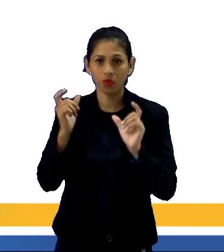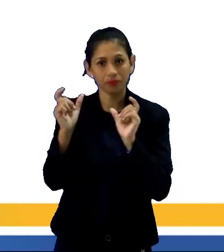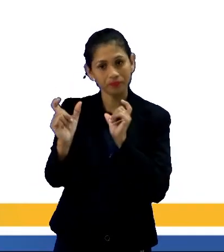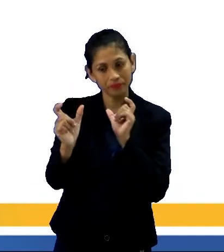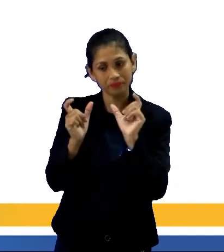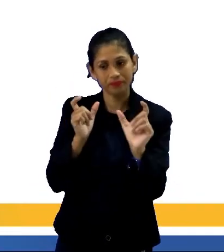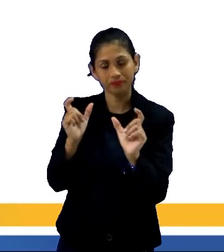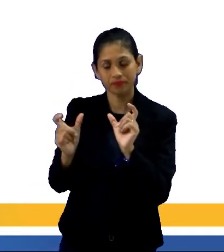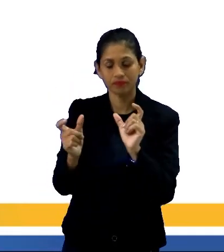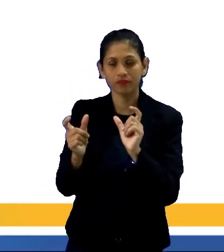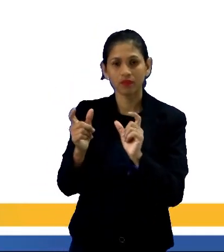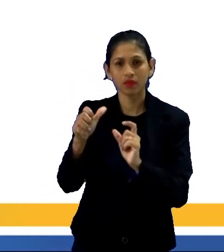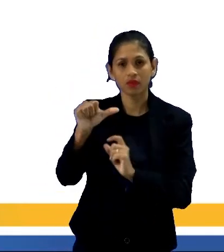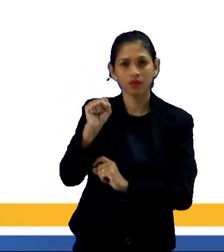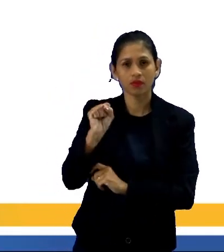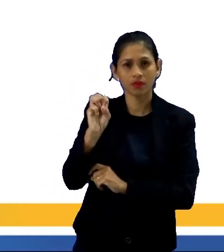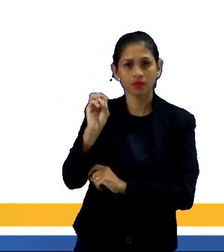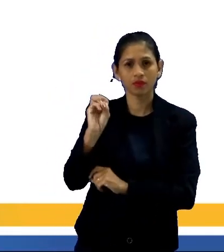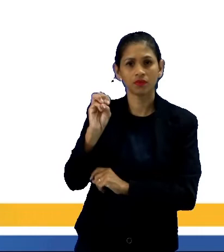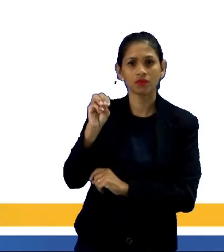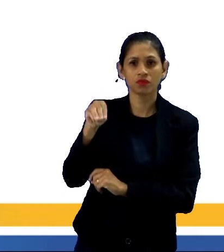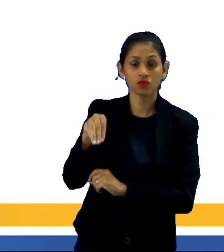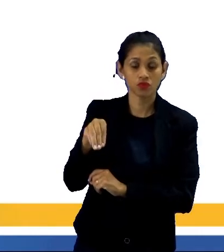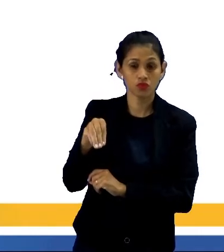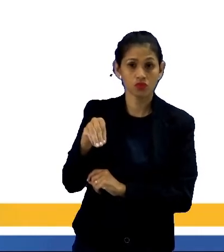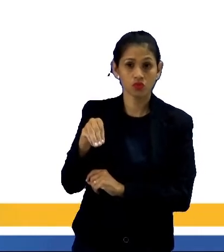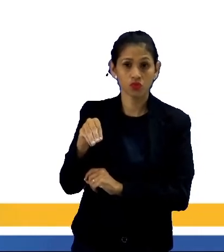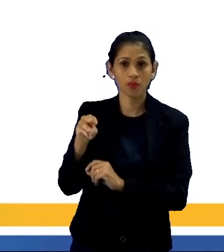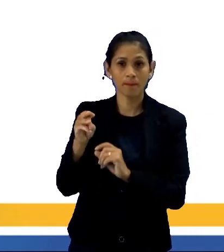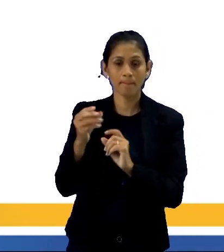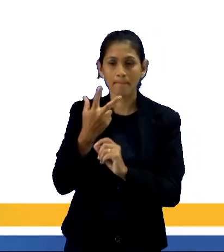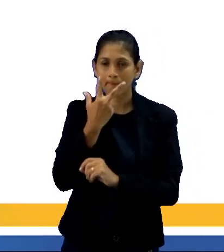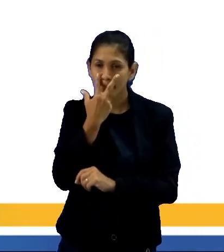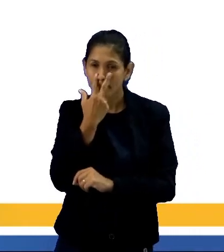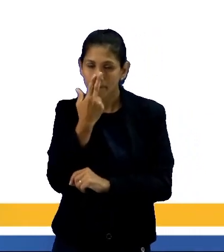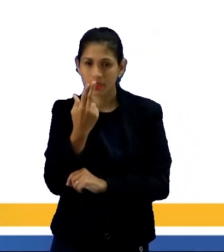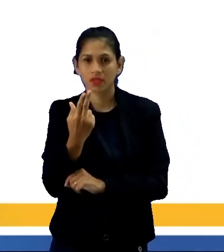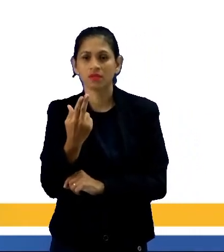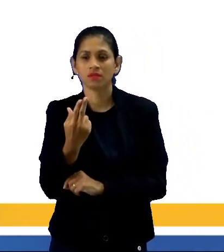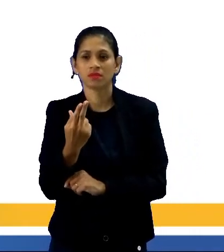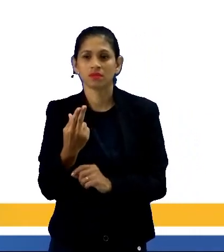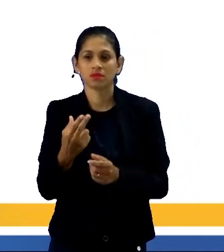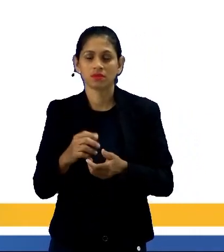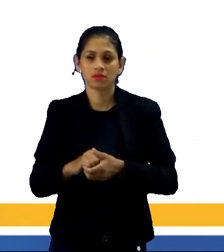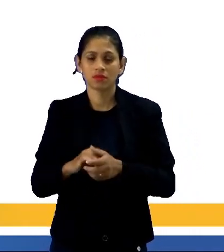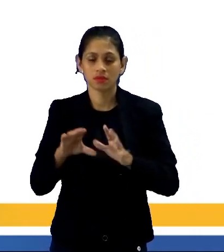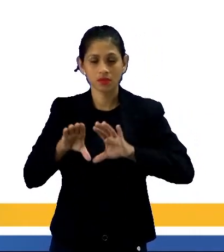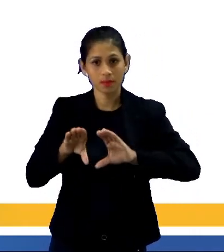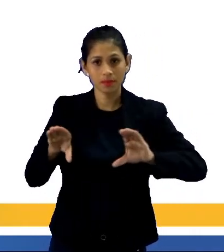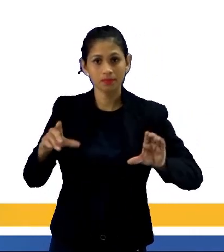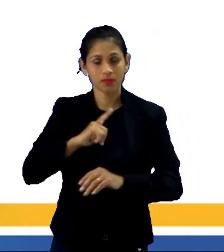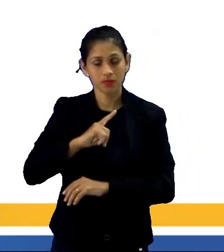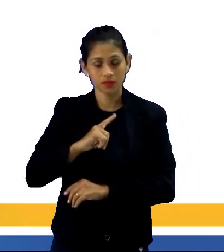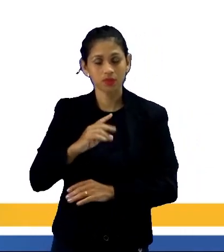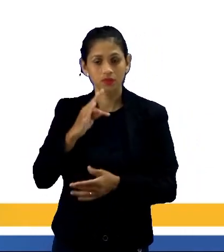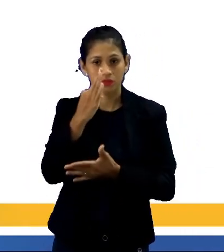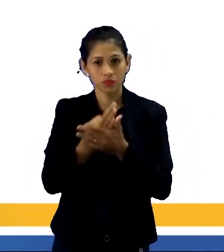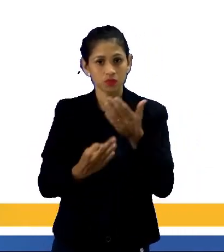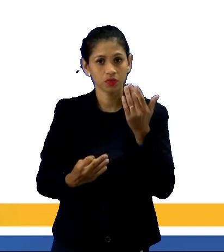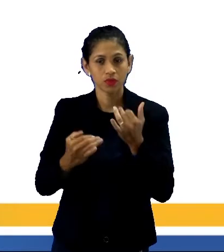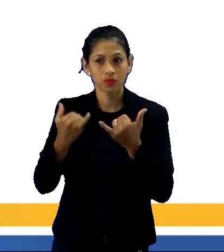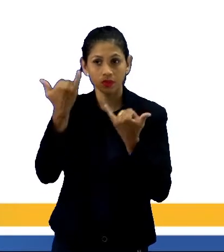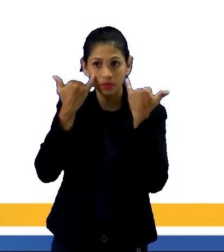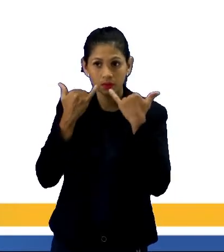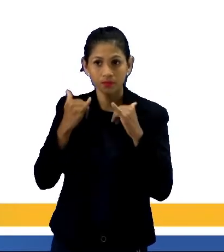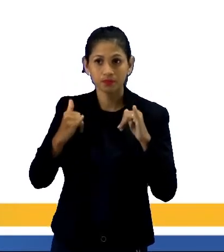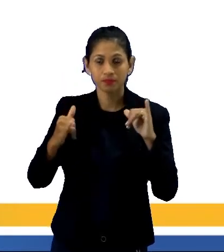apresentam sons semelhantes, ou pode ser iguais também, tá bom? E aí abaixo você vê um texto publicitário, um